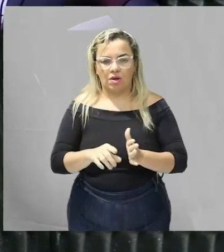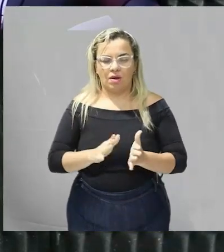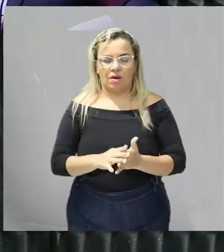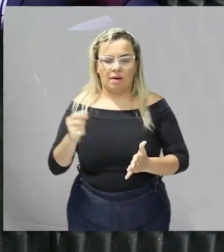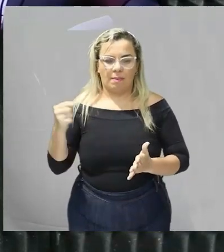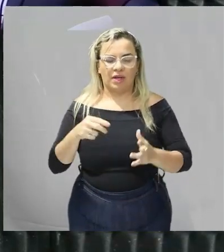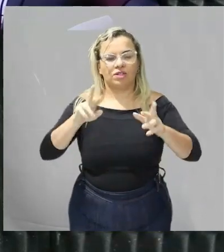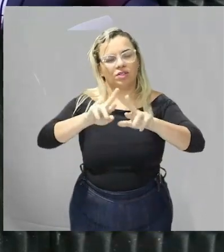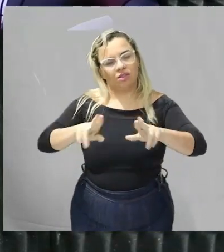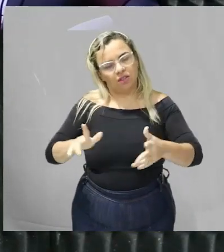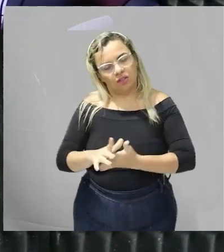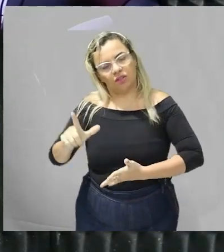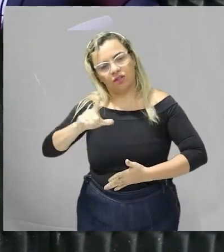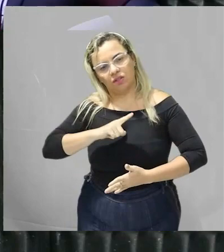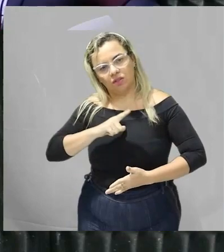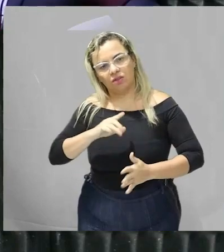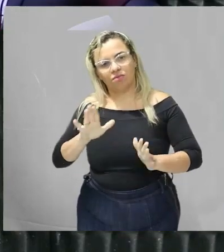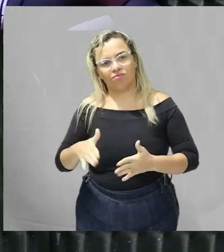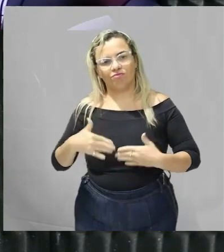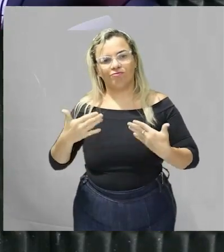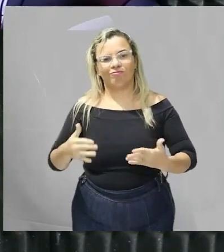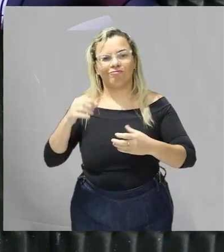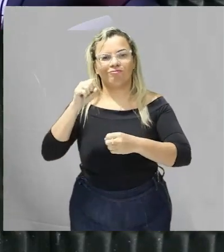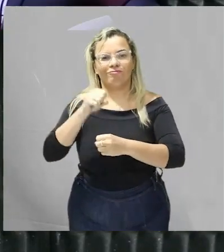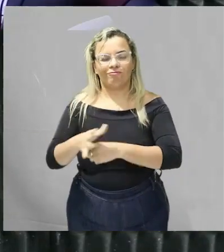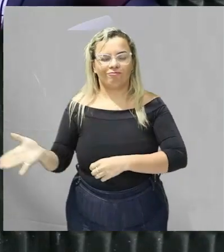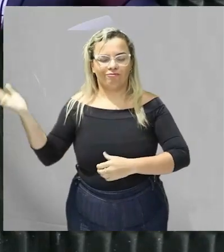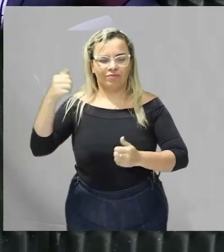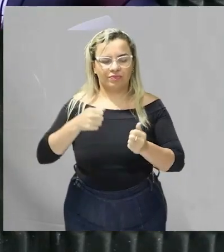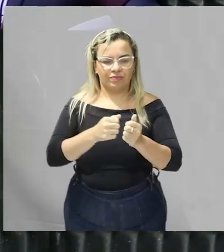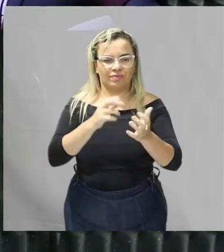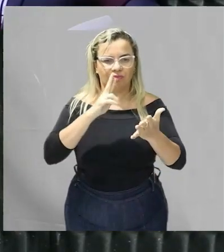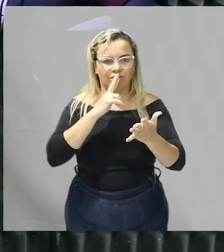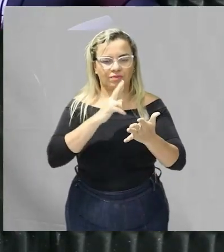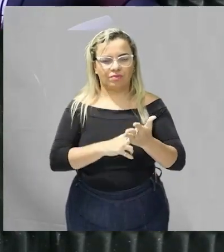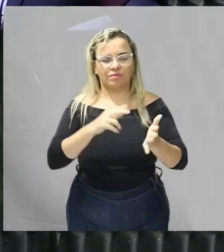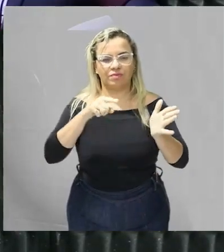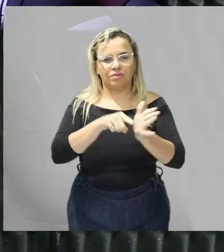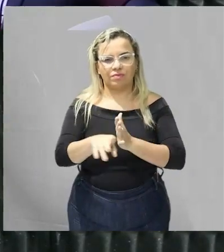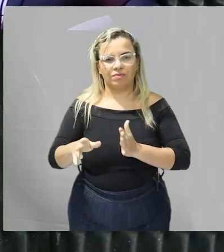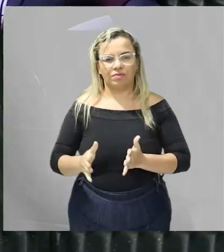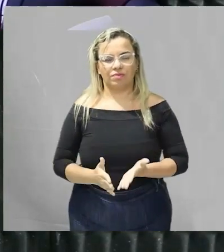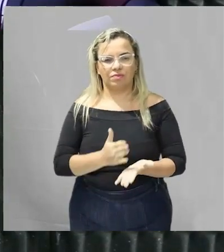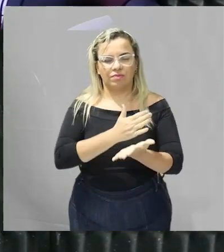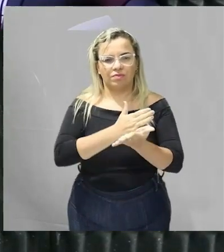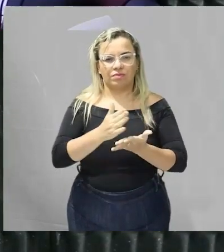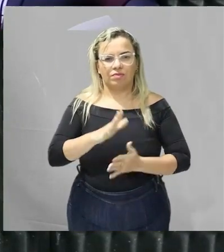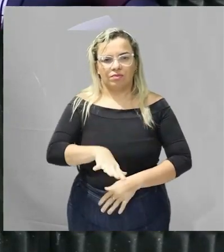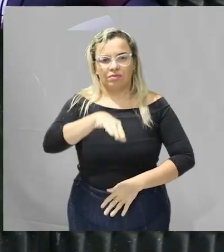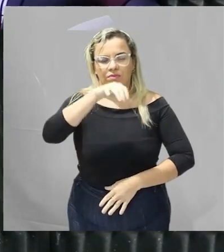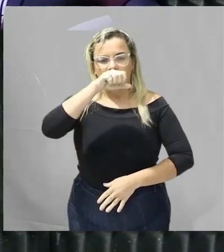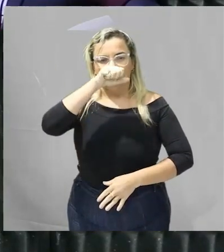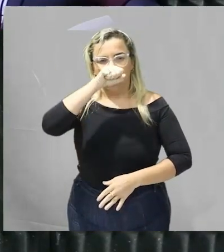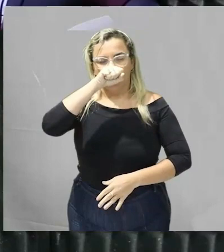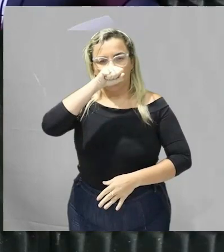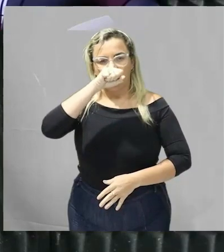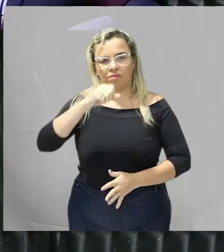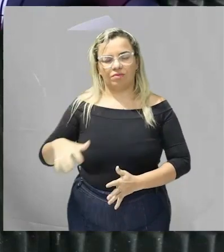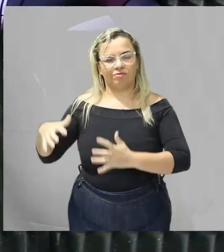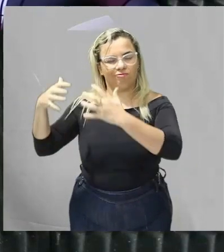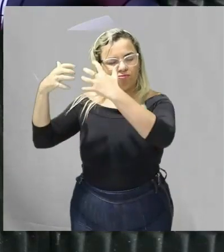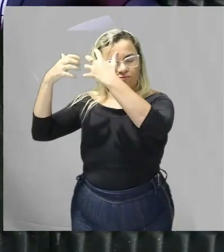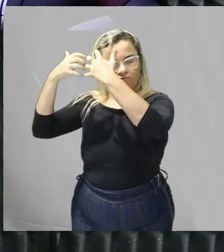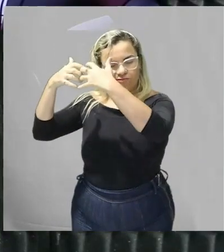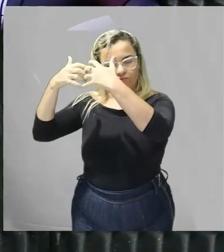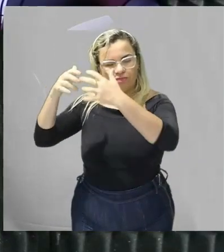Belezinha? Então, tendo essa dica, vamos para cima. Bora lá, bora responder essa questão para a gente começar. Respira.